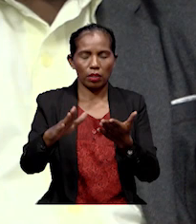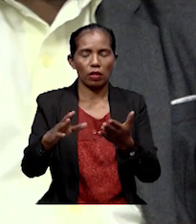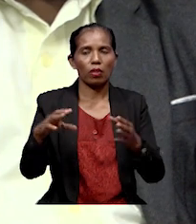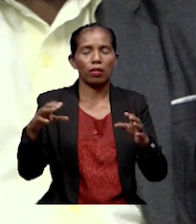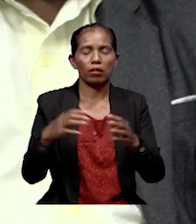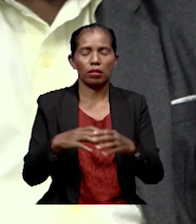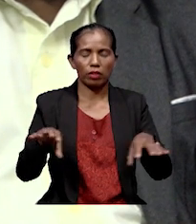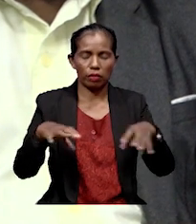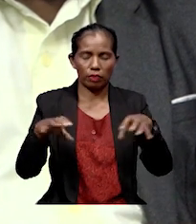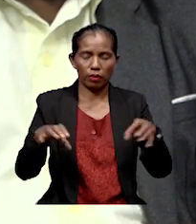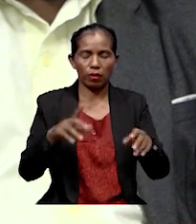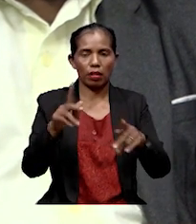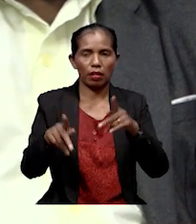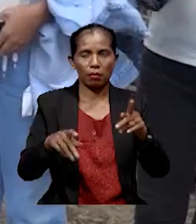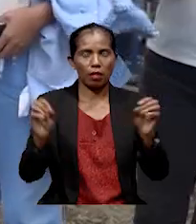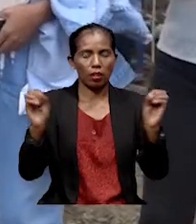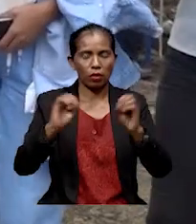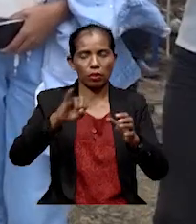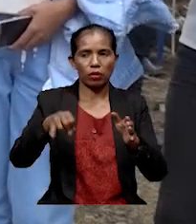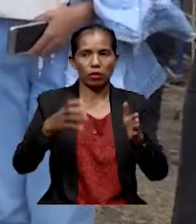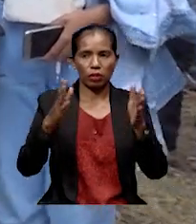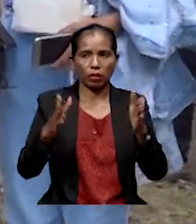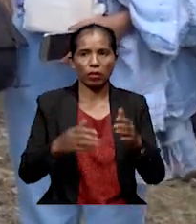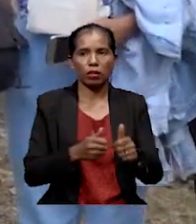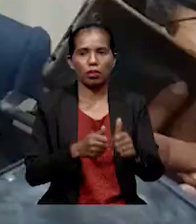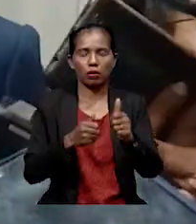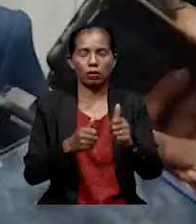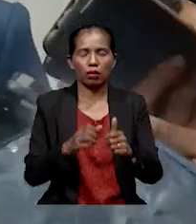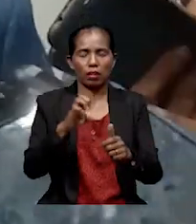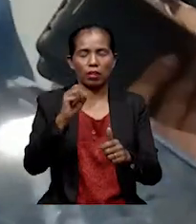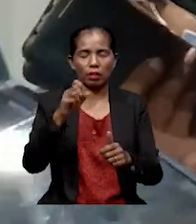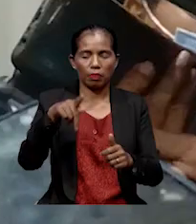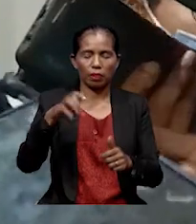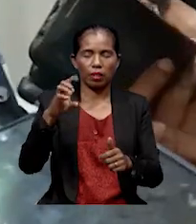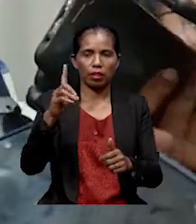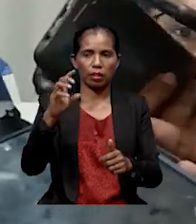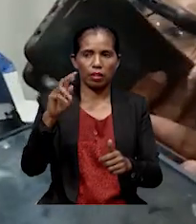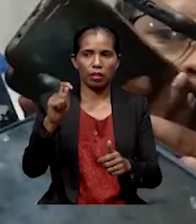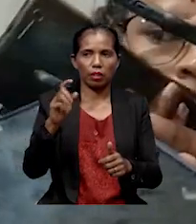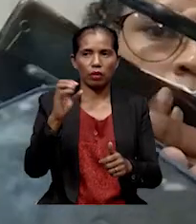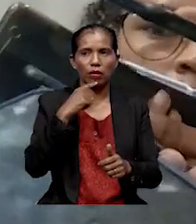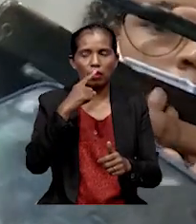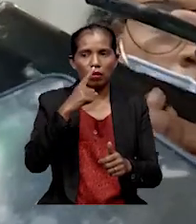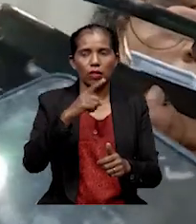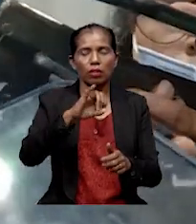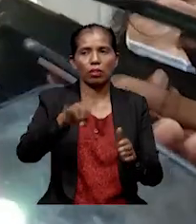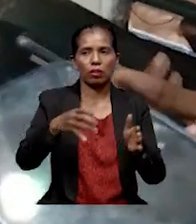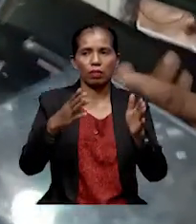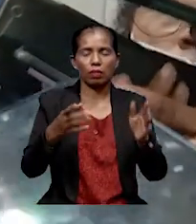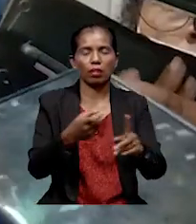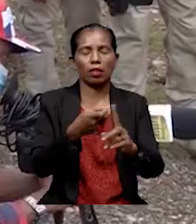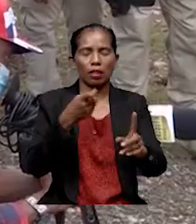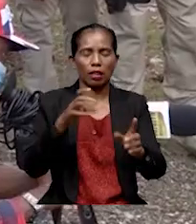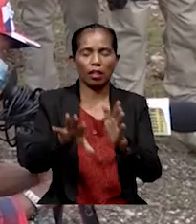Emma Nebela aos profissão jornalista. Tira Espírito Dias Ximenes, durante a e as jornalistas balam, nebe macretam ona carteira